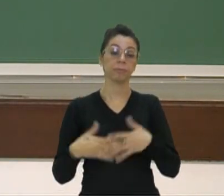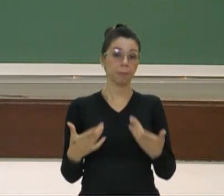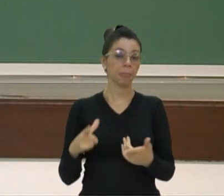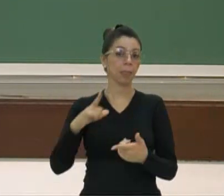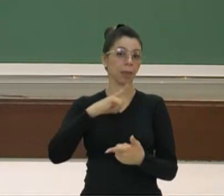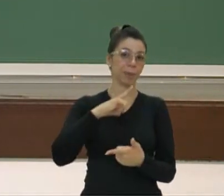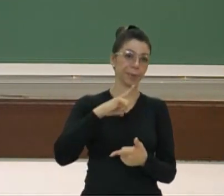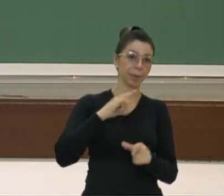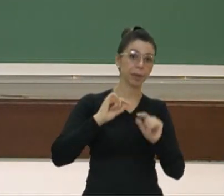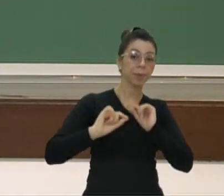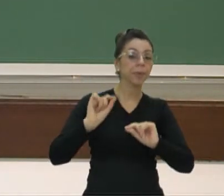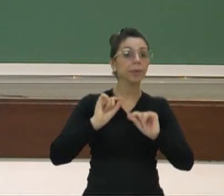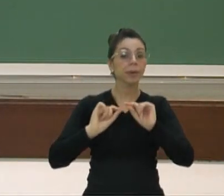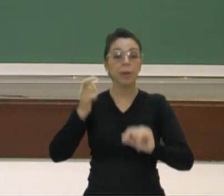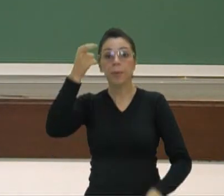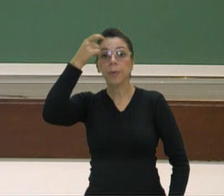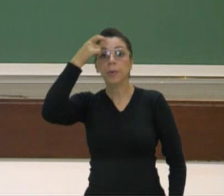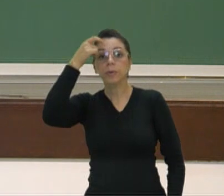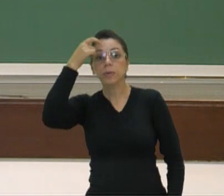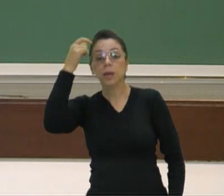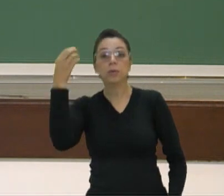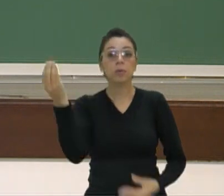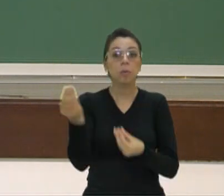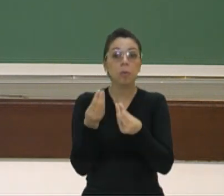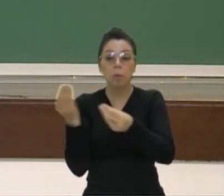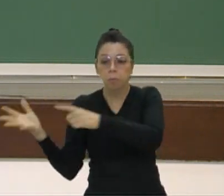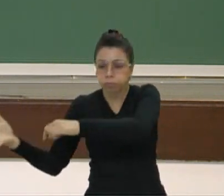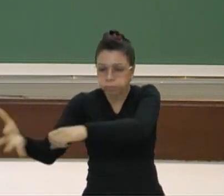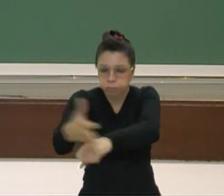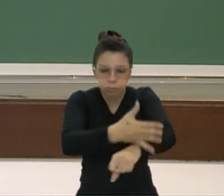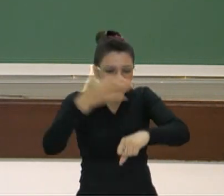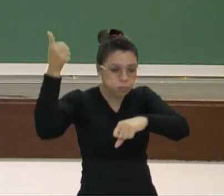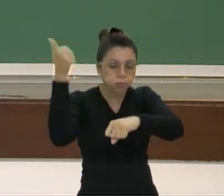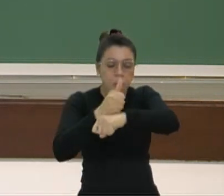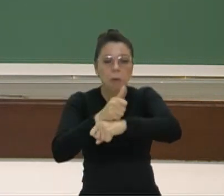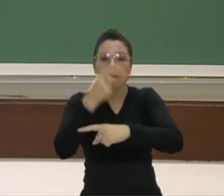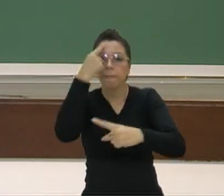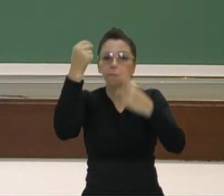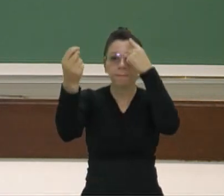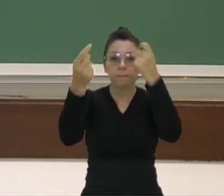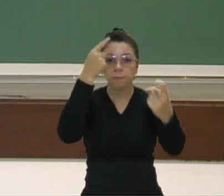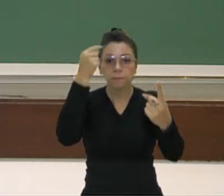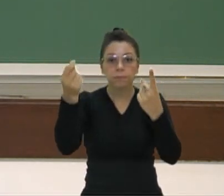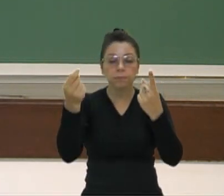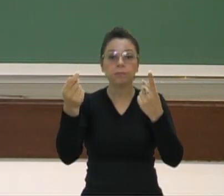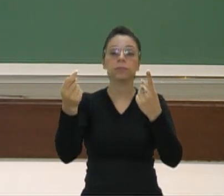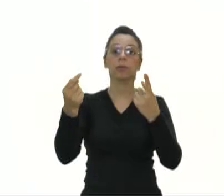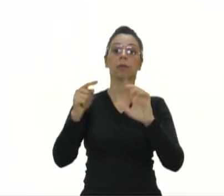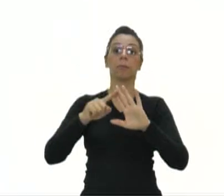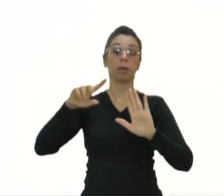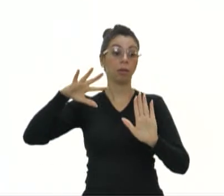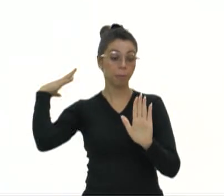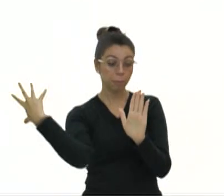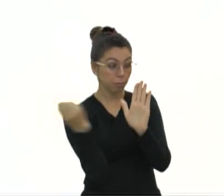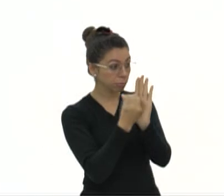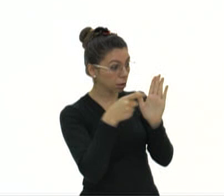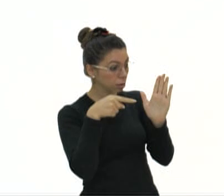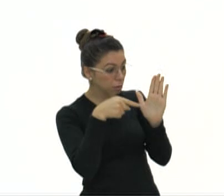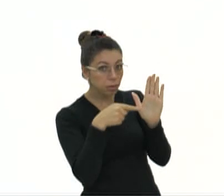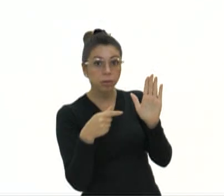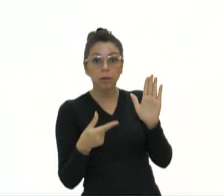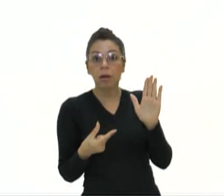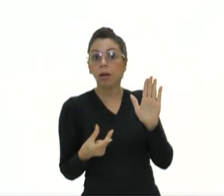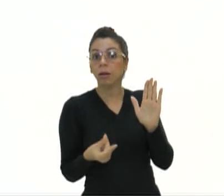tenha uma noção de domínio extremamente agressivo e que fez, logicamente, marcas que estão